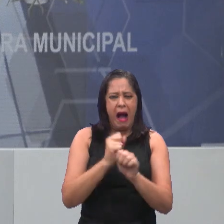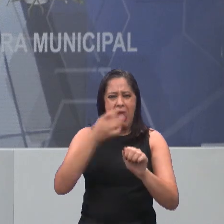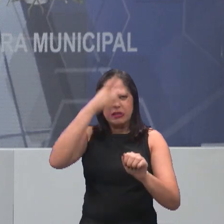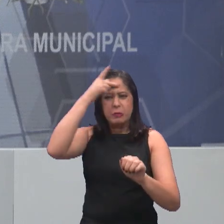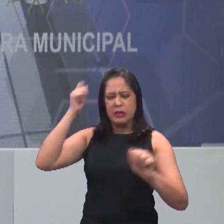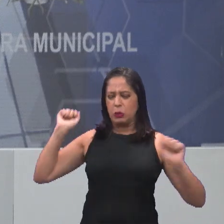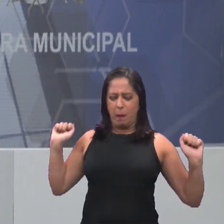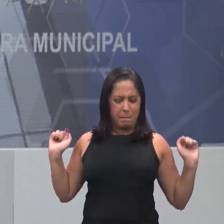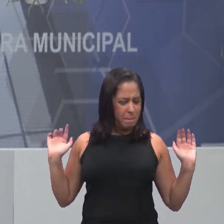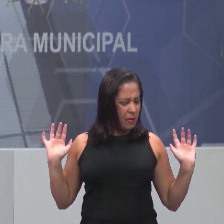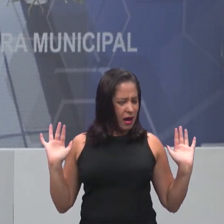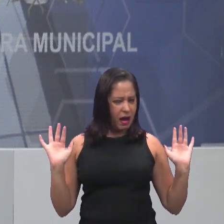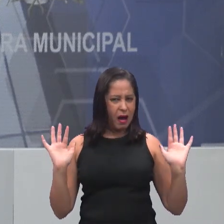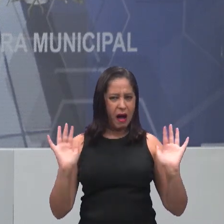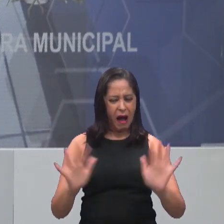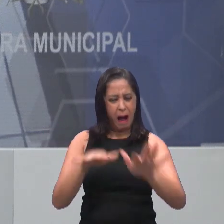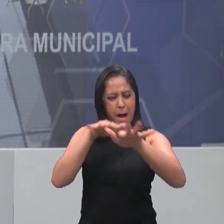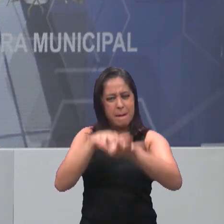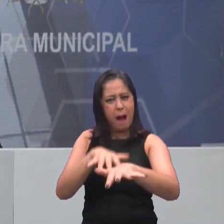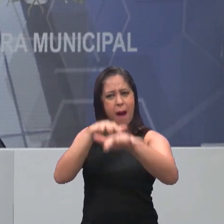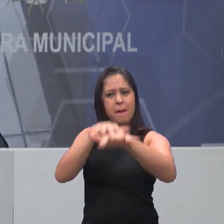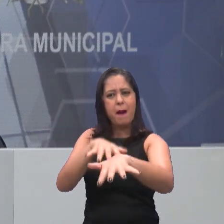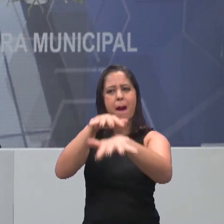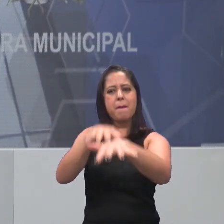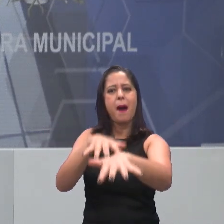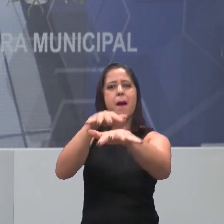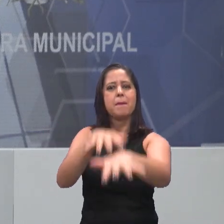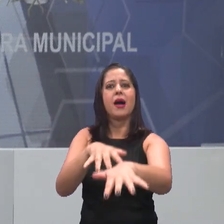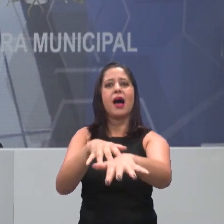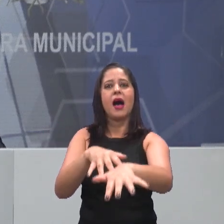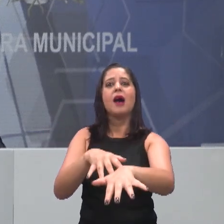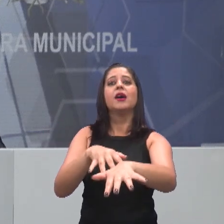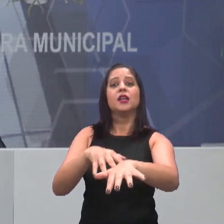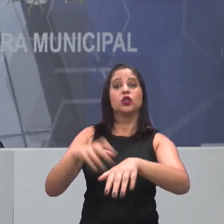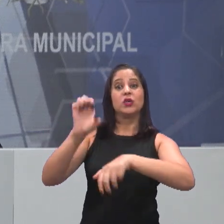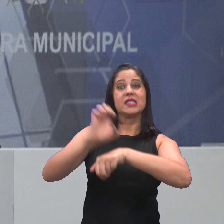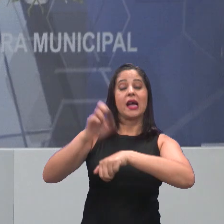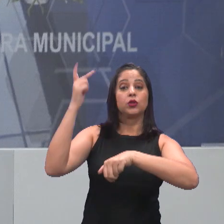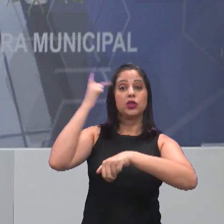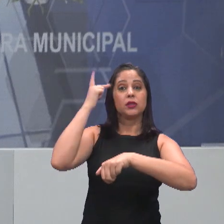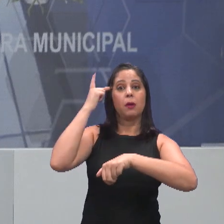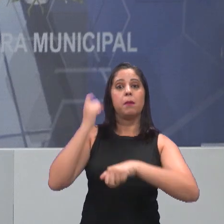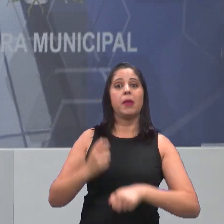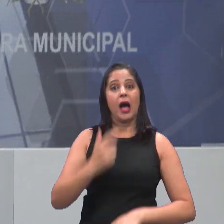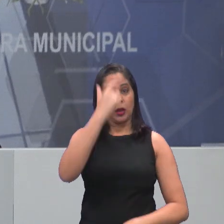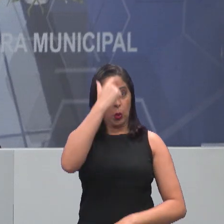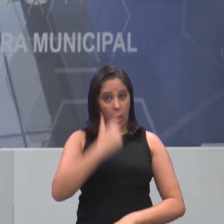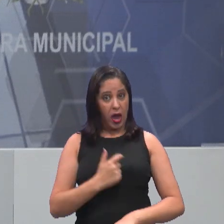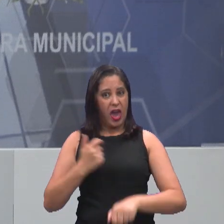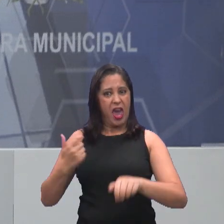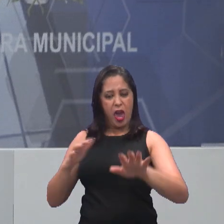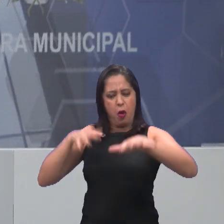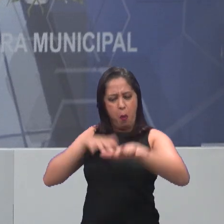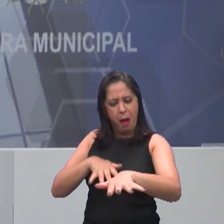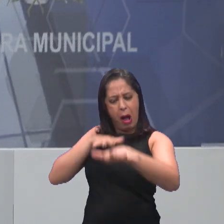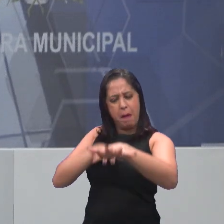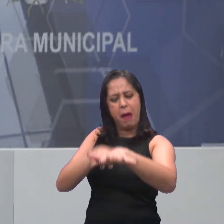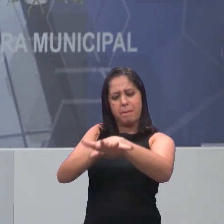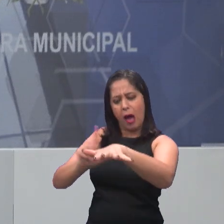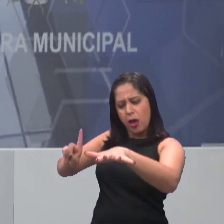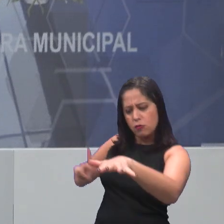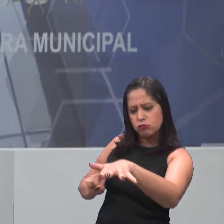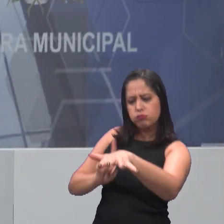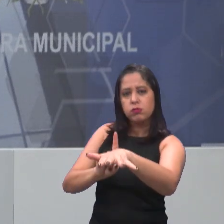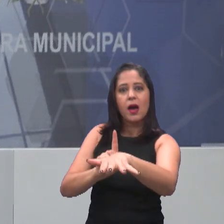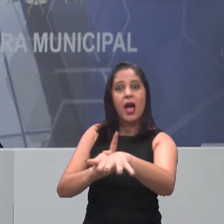Brasil, em especial aqui no estado de São Paulo. Tive a honra de, mais uma vez, participar com orgulho, ao lado